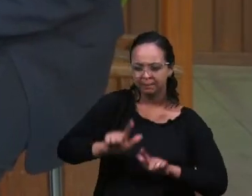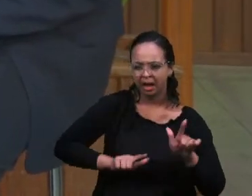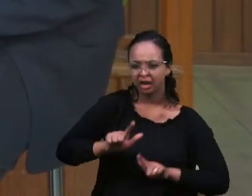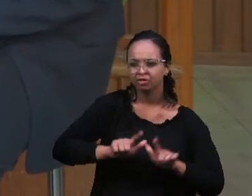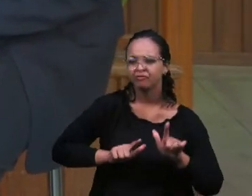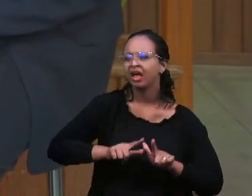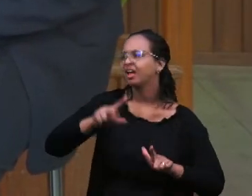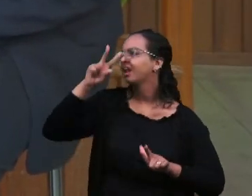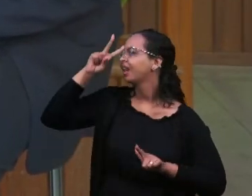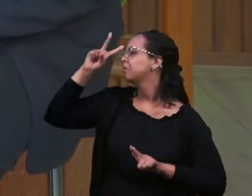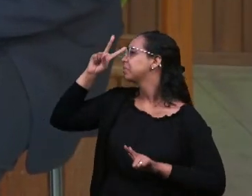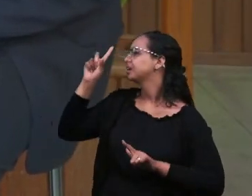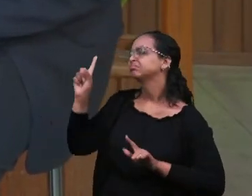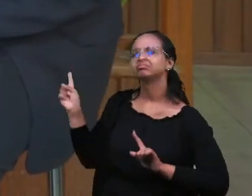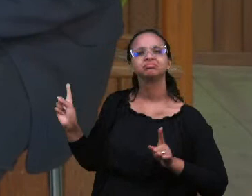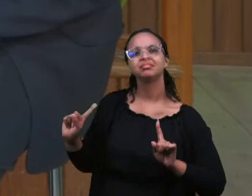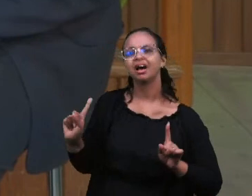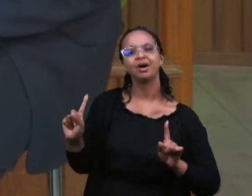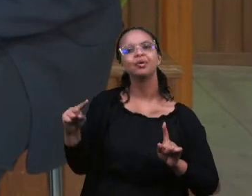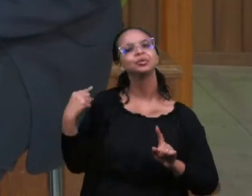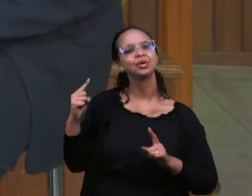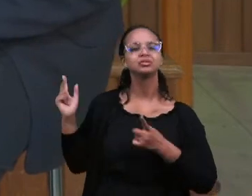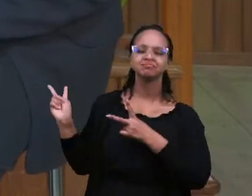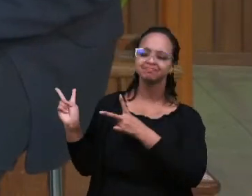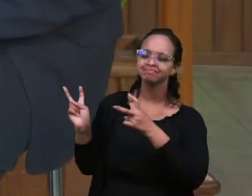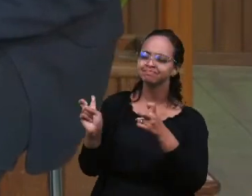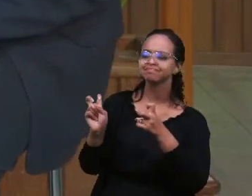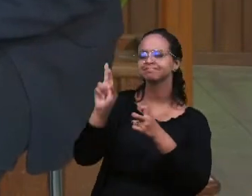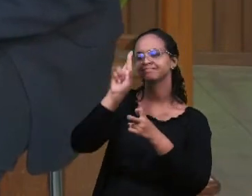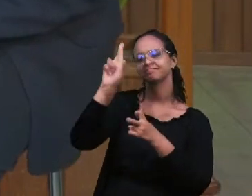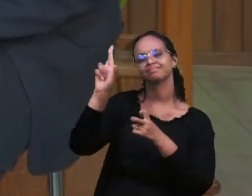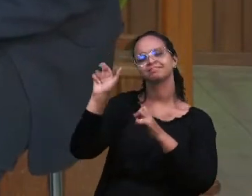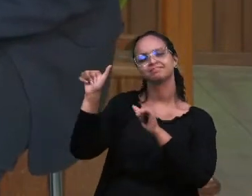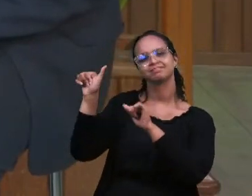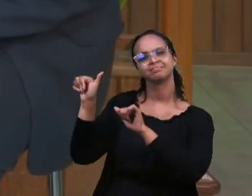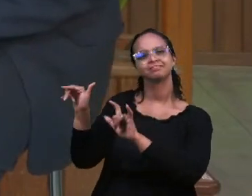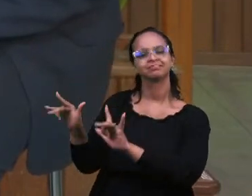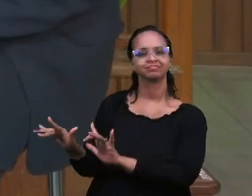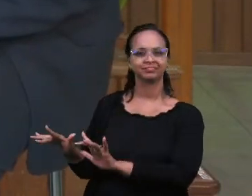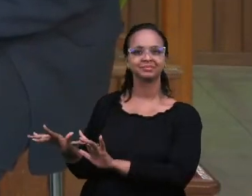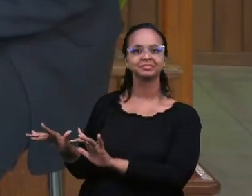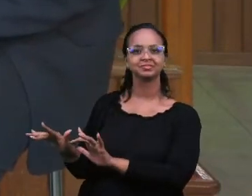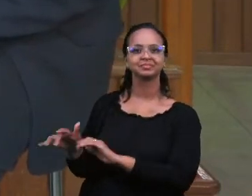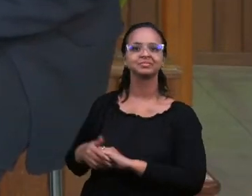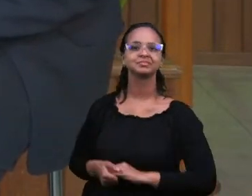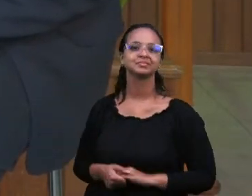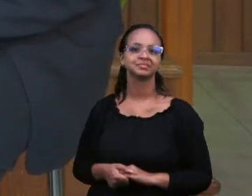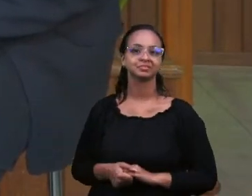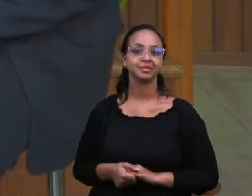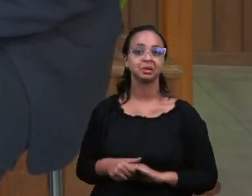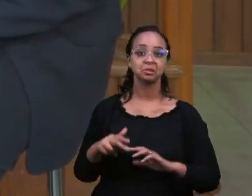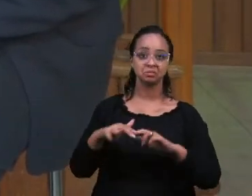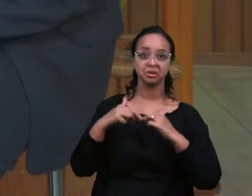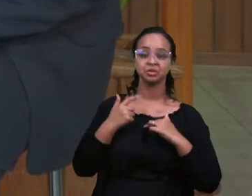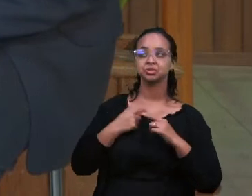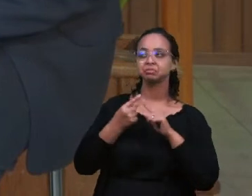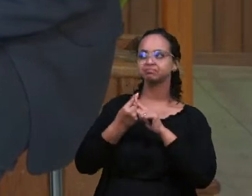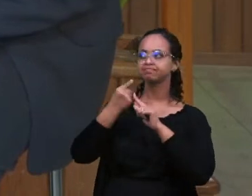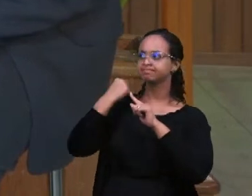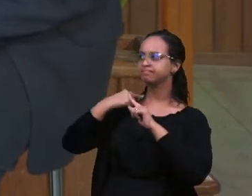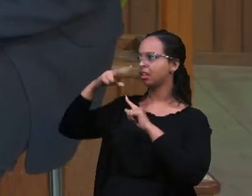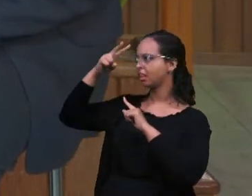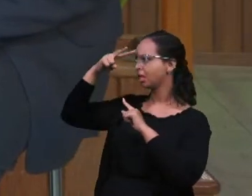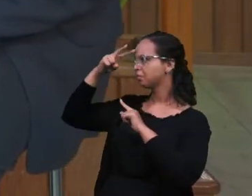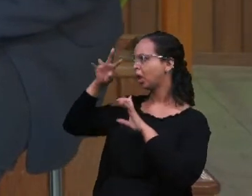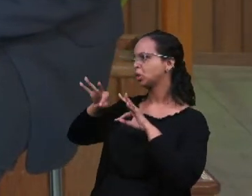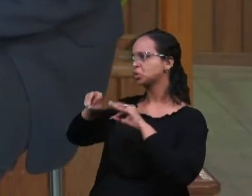se for para reconhecer o quanto o Senhor nos abençoou. Isso. Então, olhando um pouquinho para trás, a gente vê exatamente isso. As